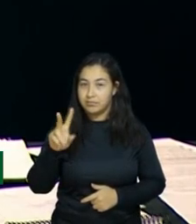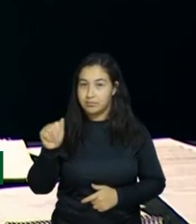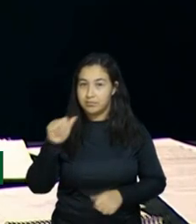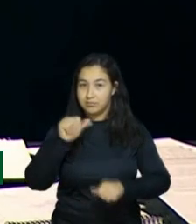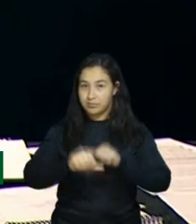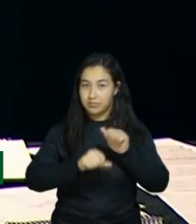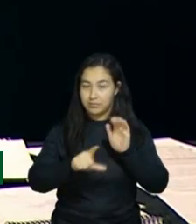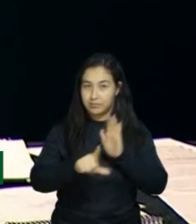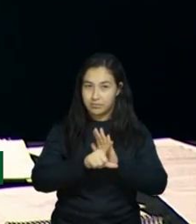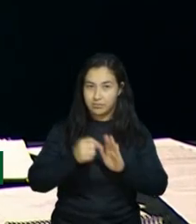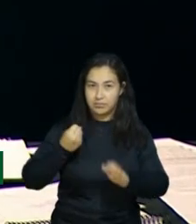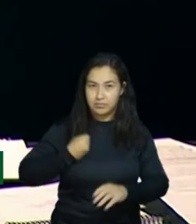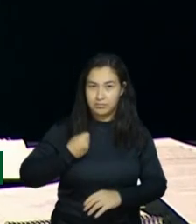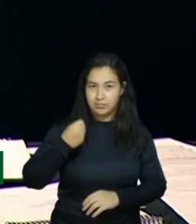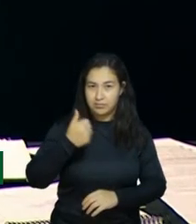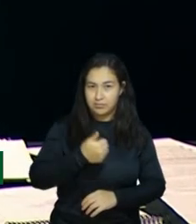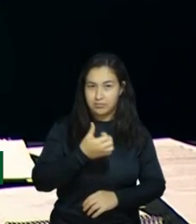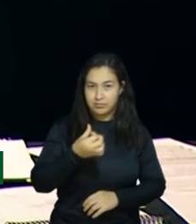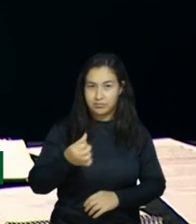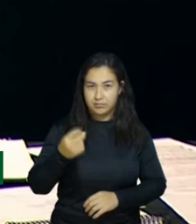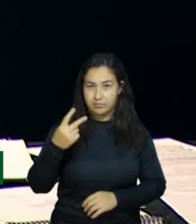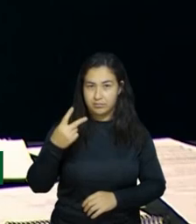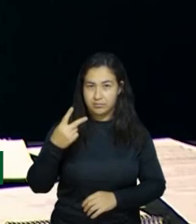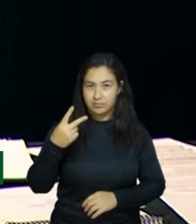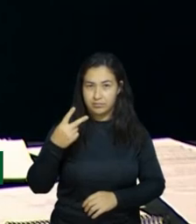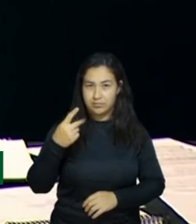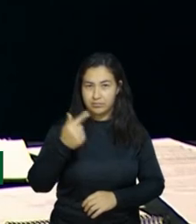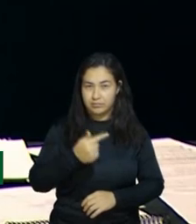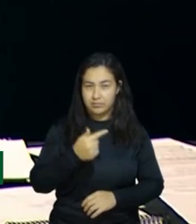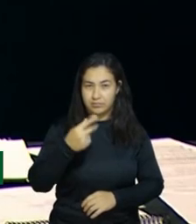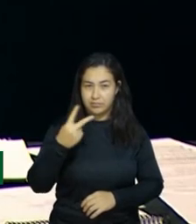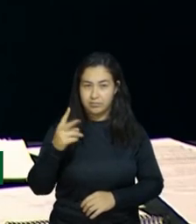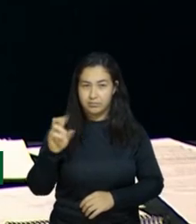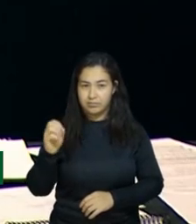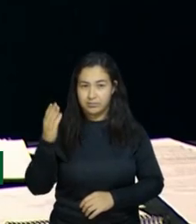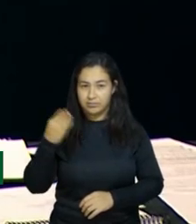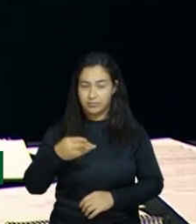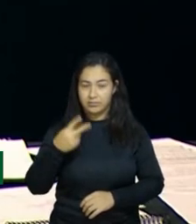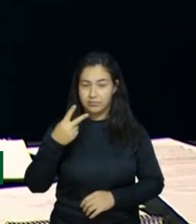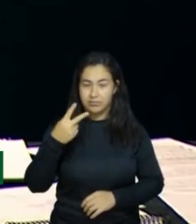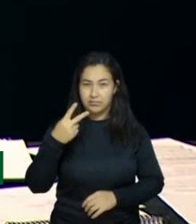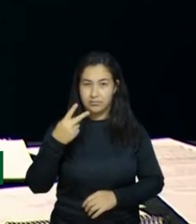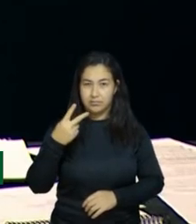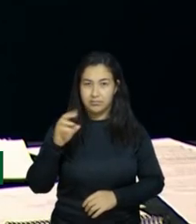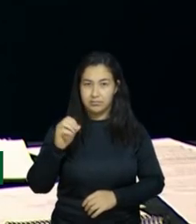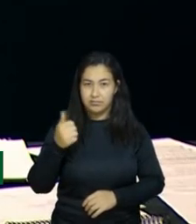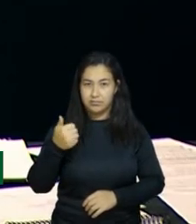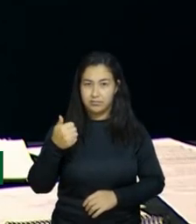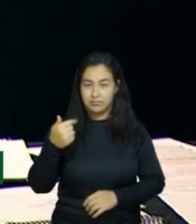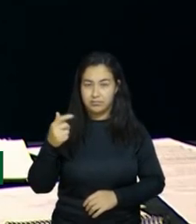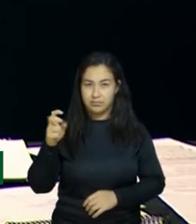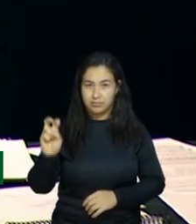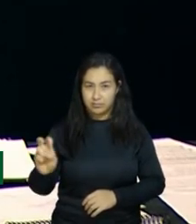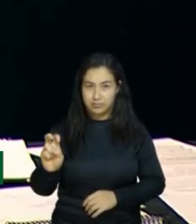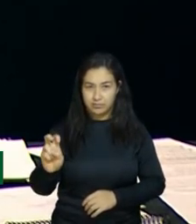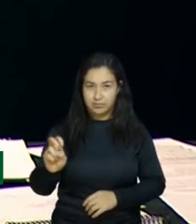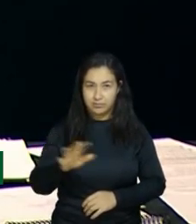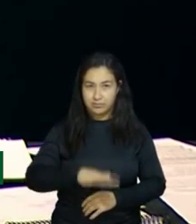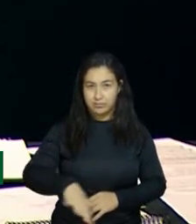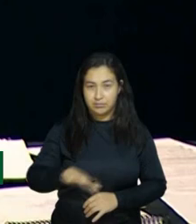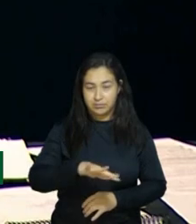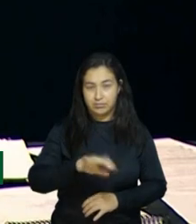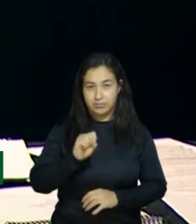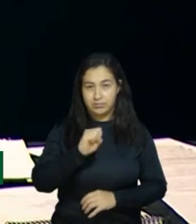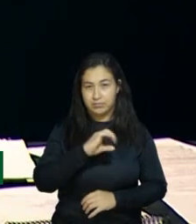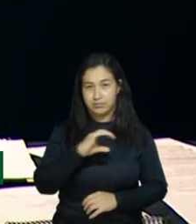número 16.720 de 2015, que consolida as leis que dispõem sobre denominação de bens públicos no âmbito do Estado de Santa